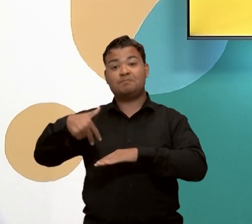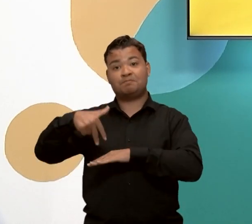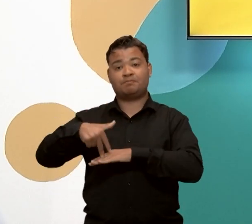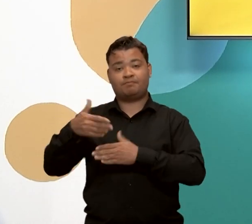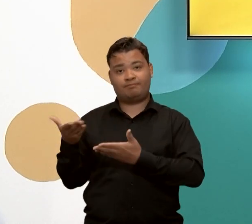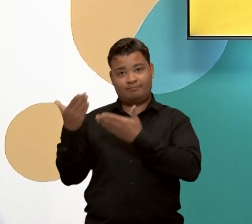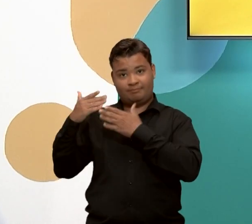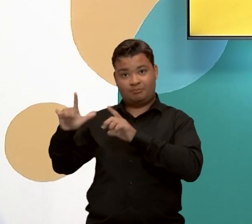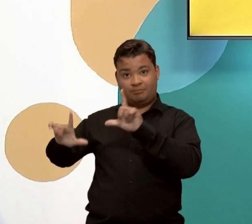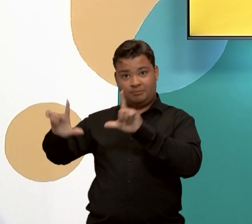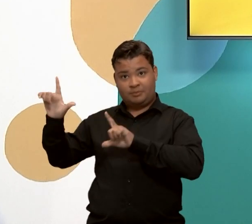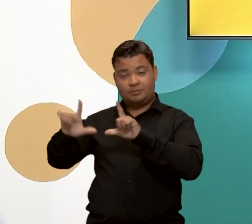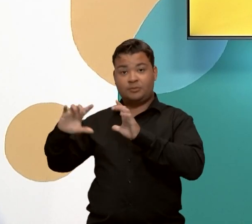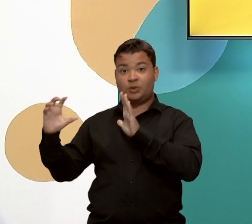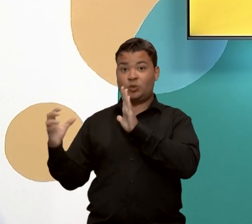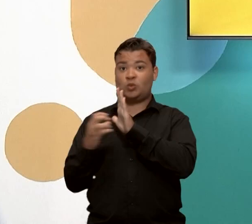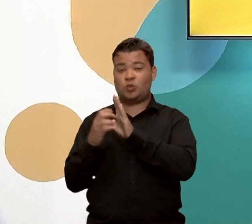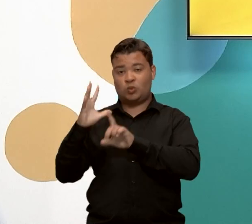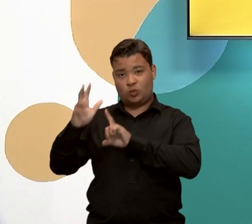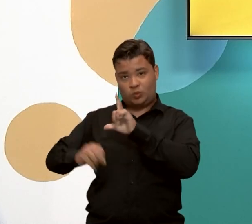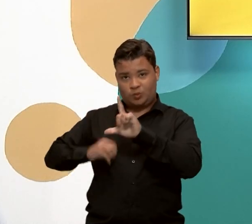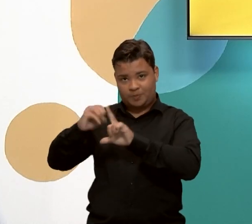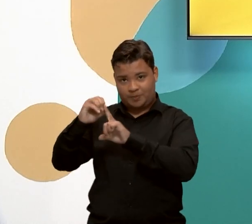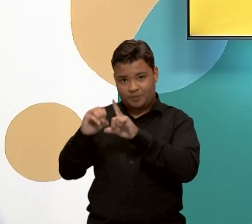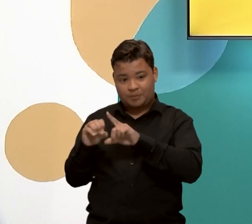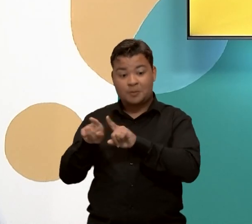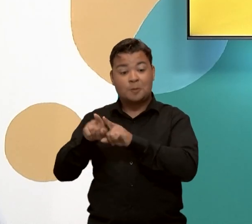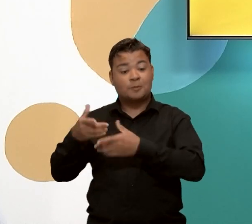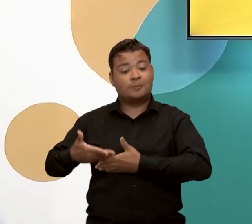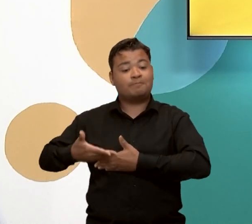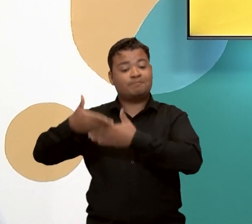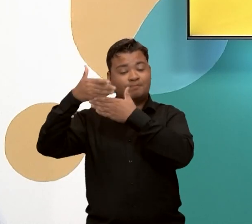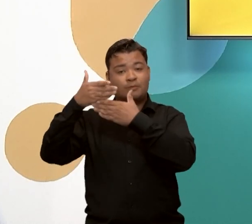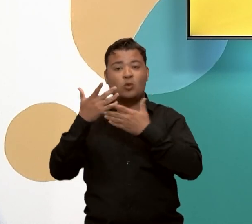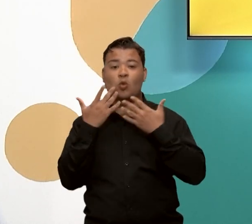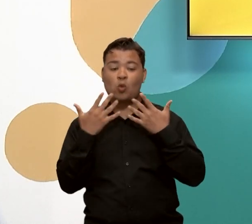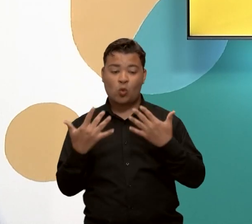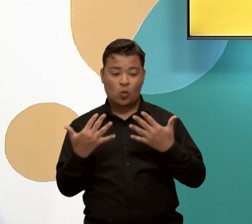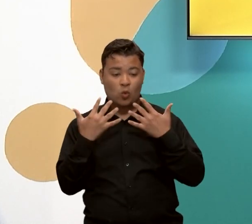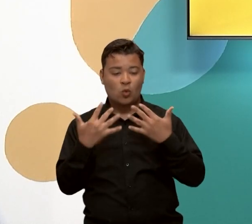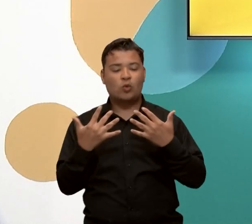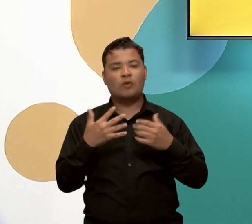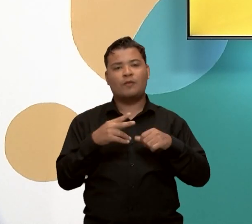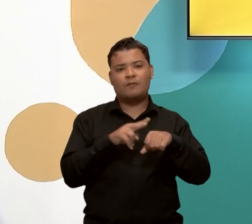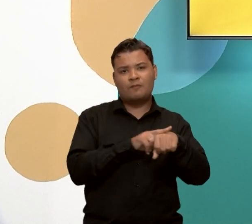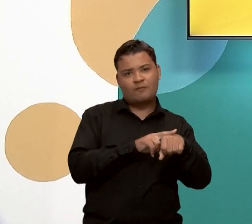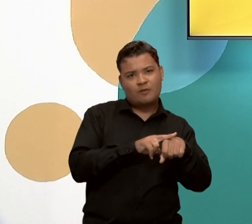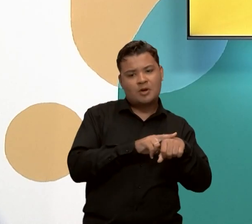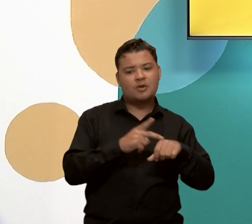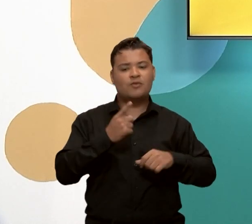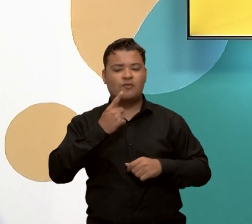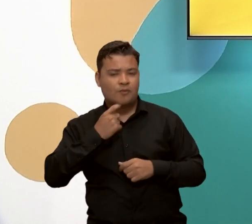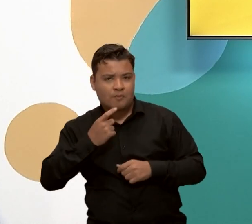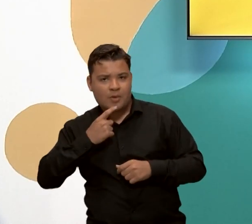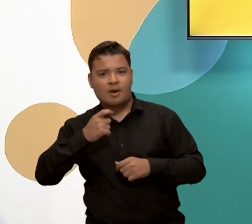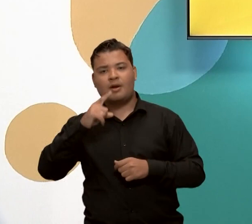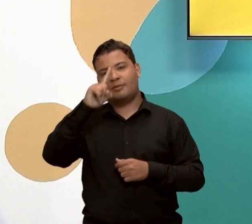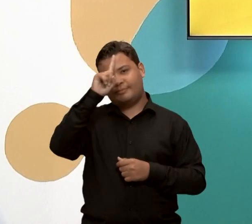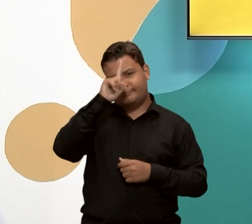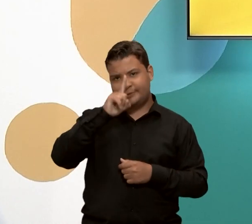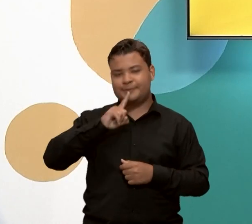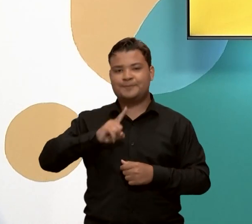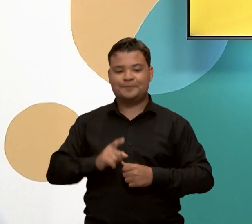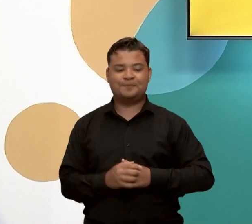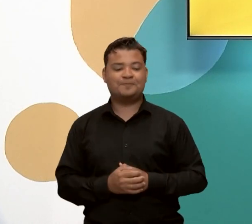TV com a logo do Mundo UFG e de uma parede colorida, em verde, vermelho e amarelo. Quem